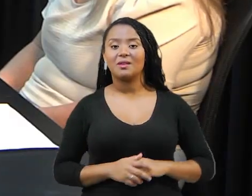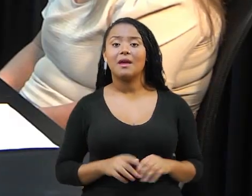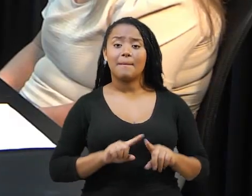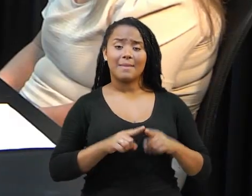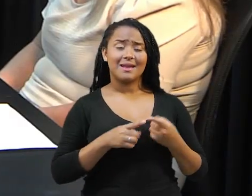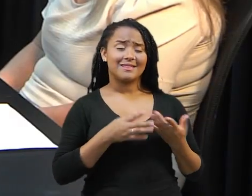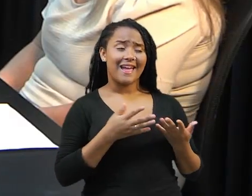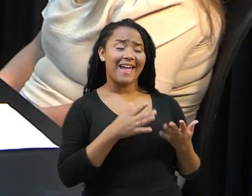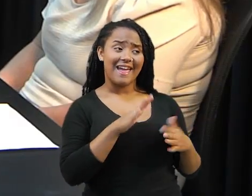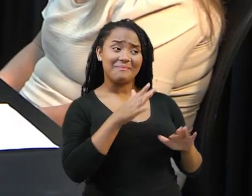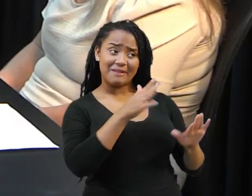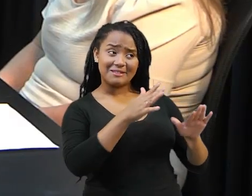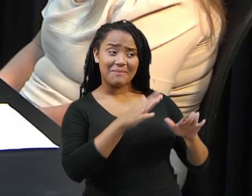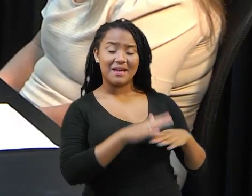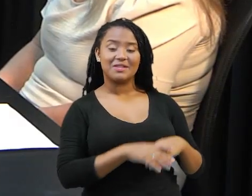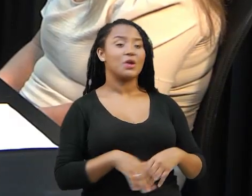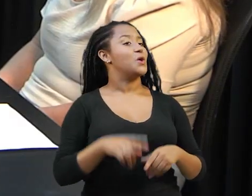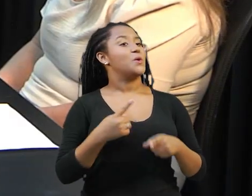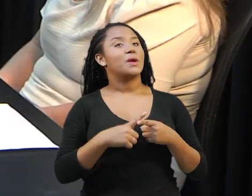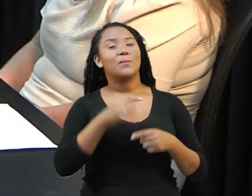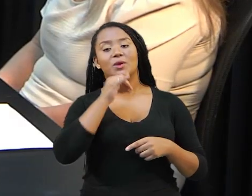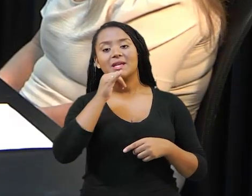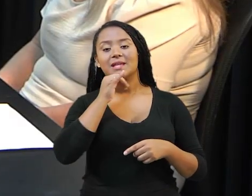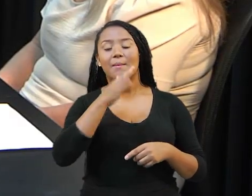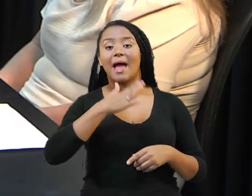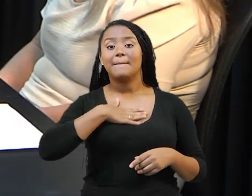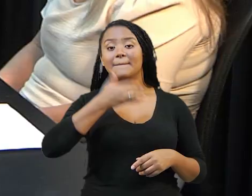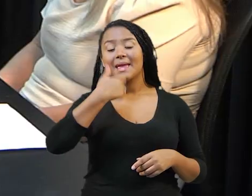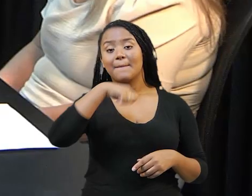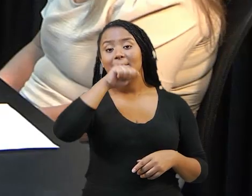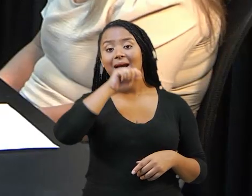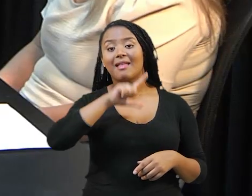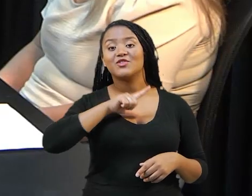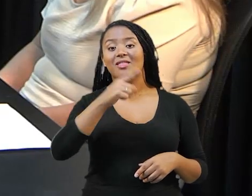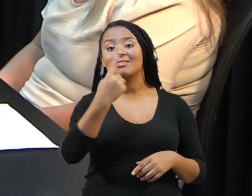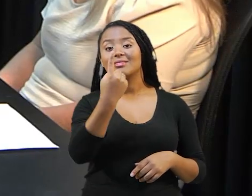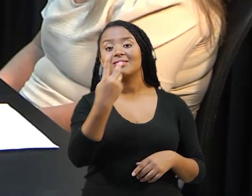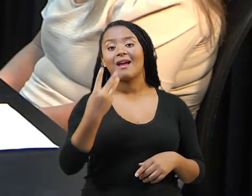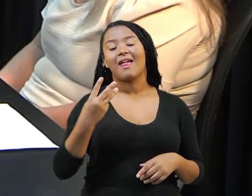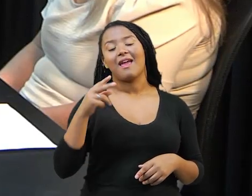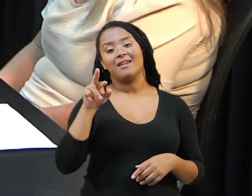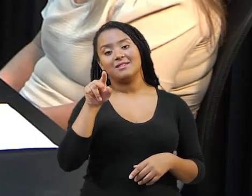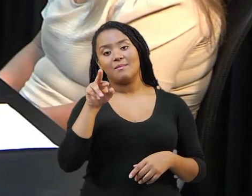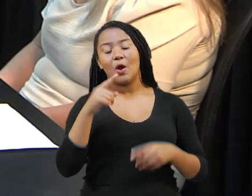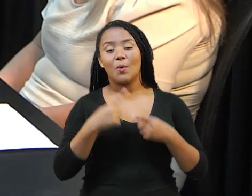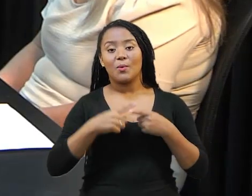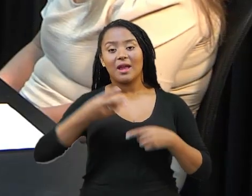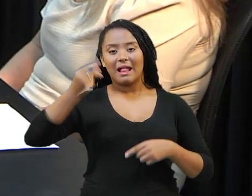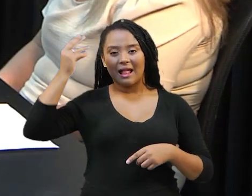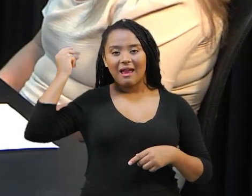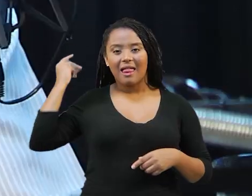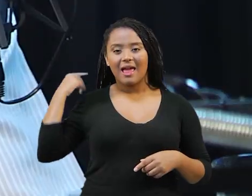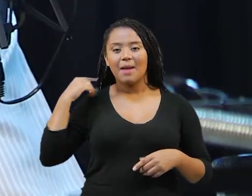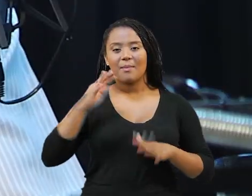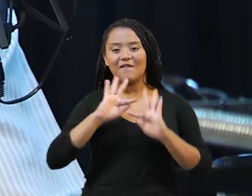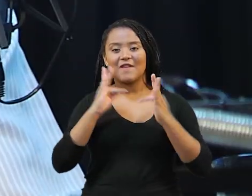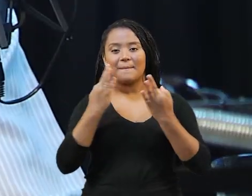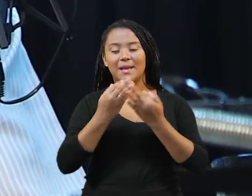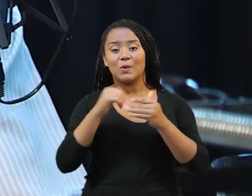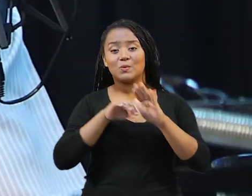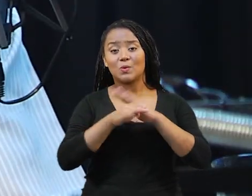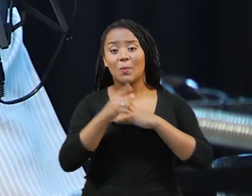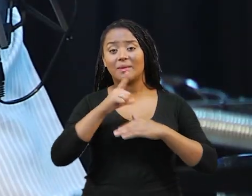descendente do João Pereira da Rocha, mas só minha mãe teve mais 13 irmãos, né? Naquela época, as famílias tinham muitos filhos,